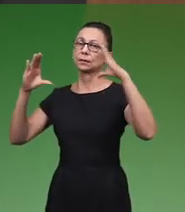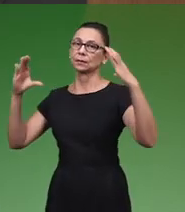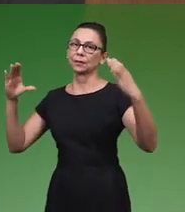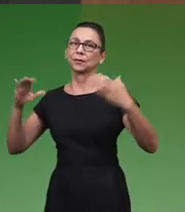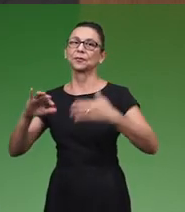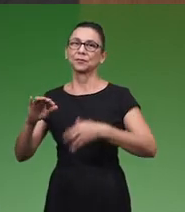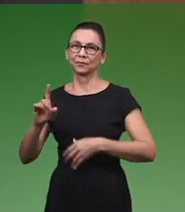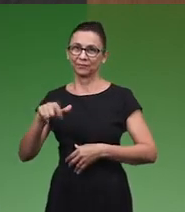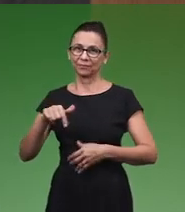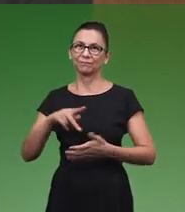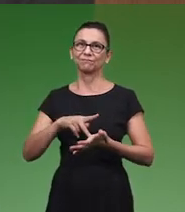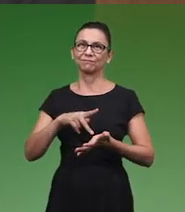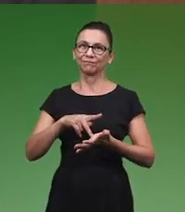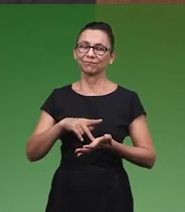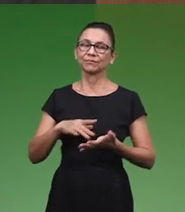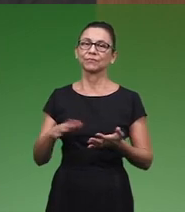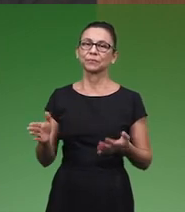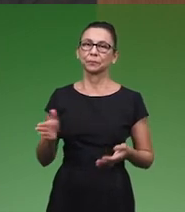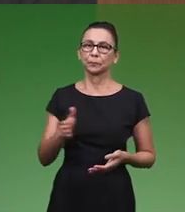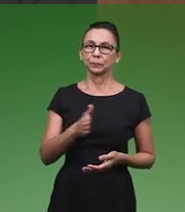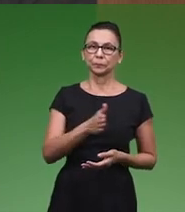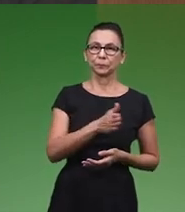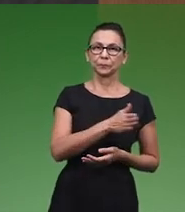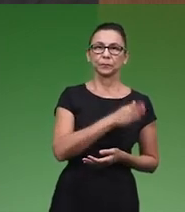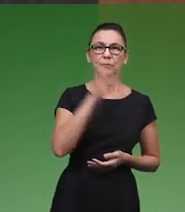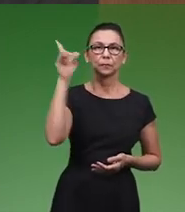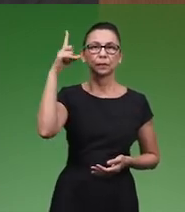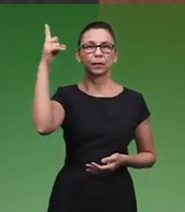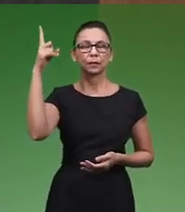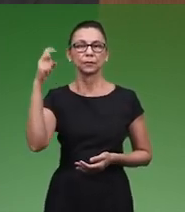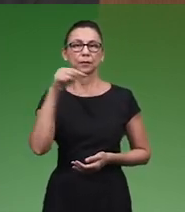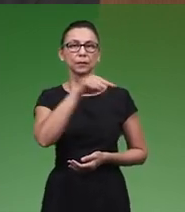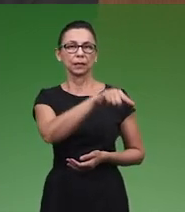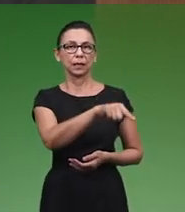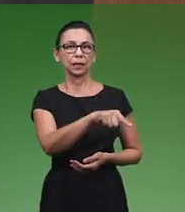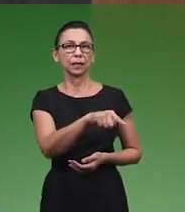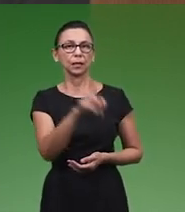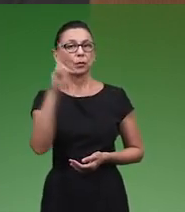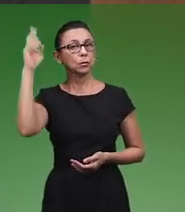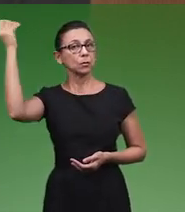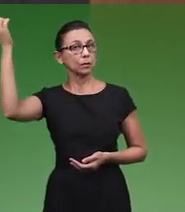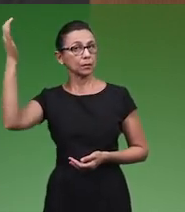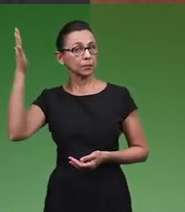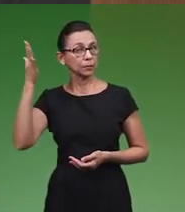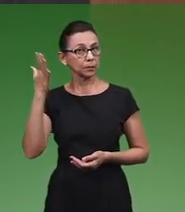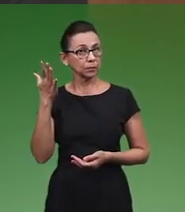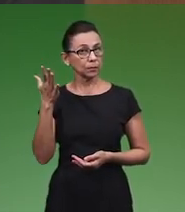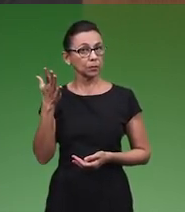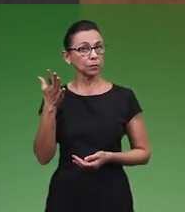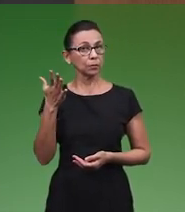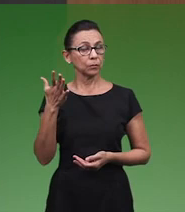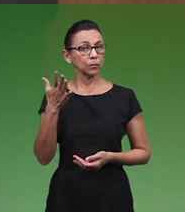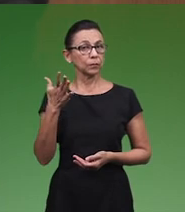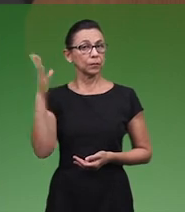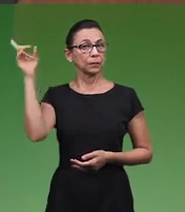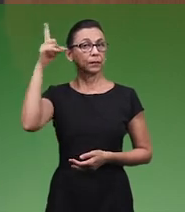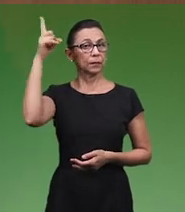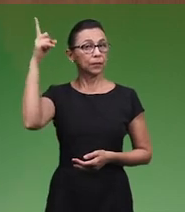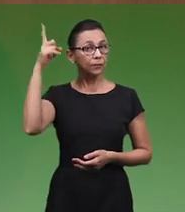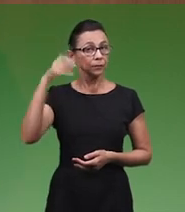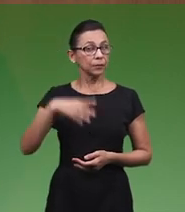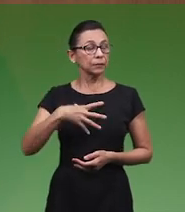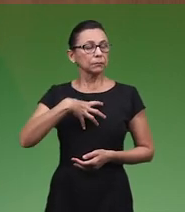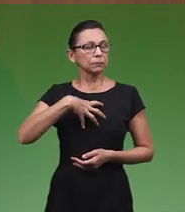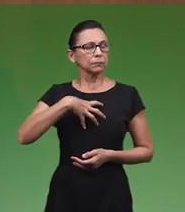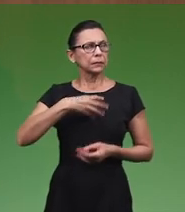agora. Ele estava num lugar revelado por Deus. Aquele lugar foi escolhido por Deus e, vamos dizer assim, Davi